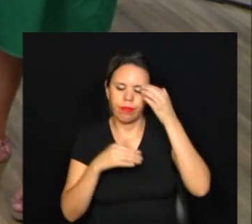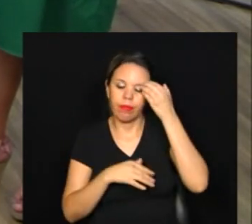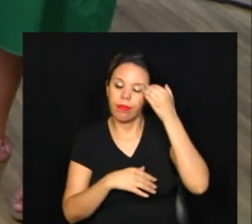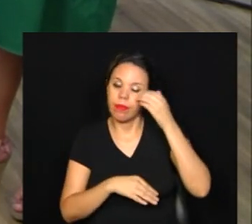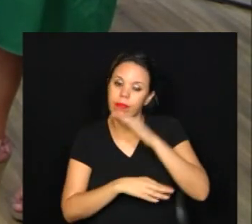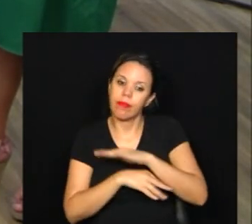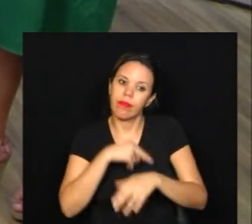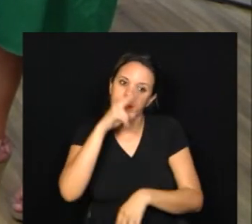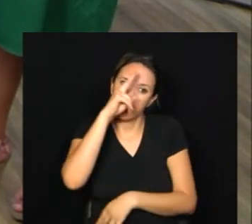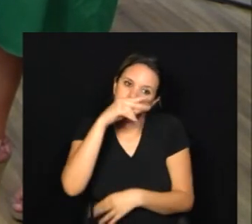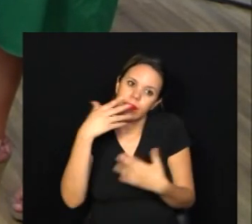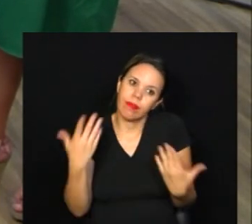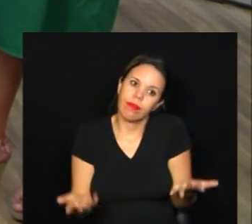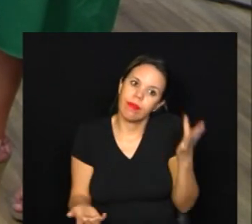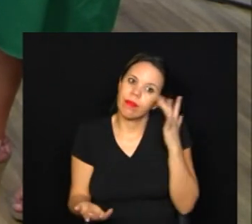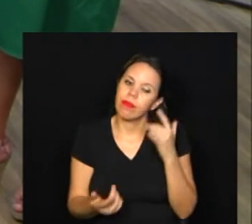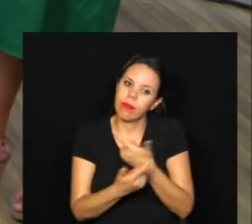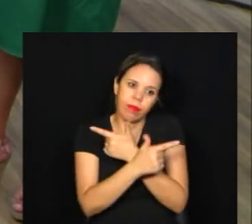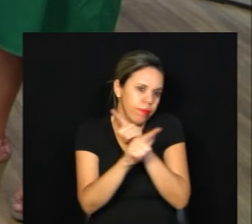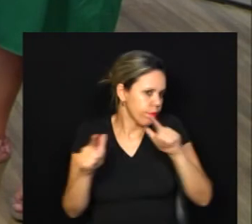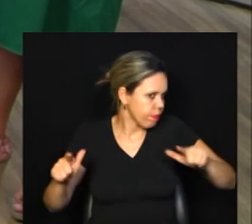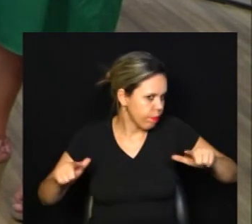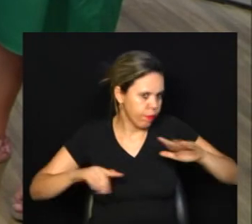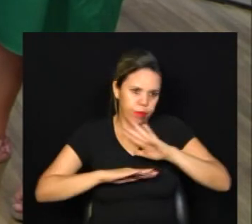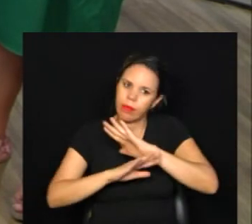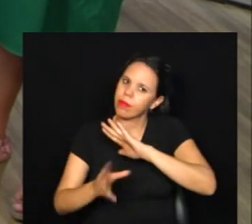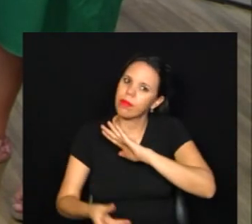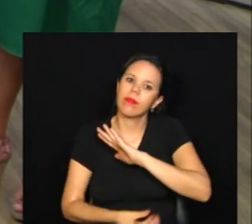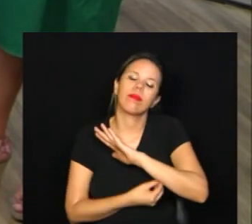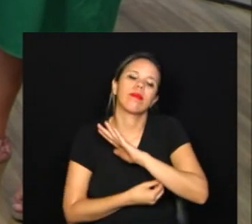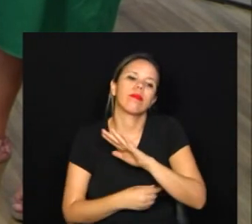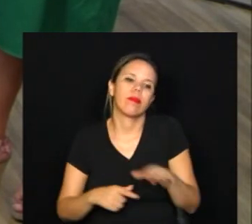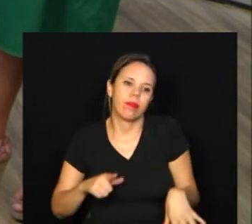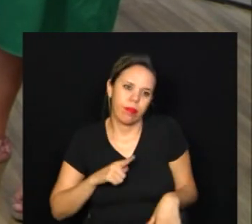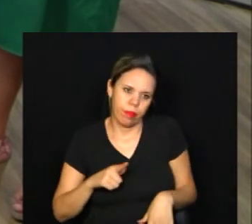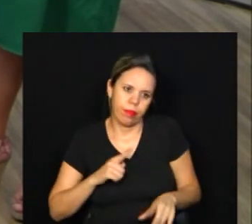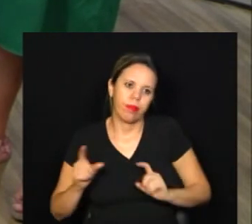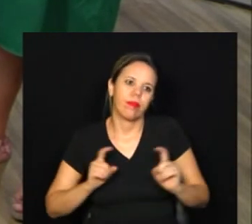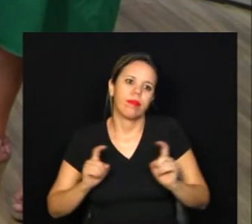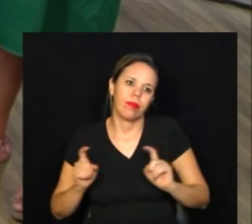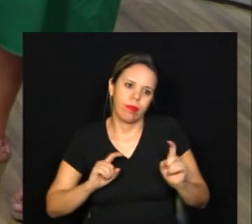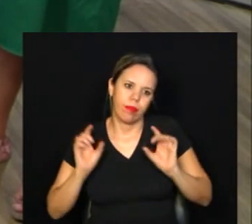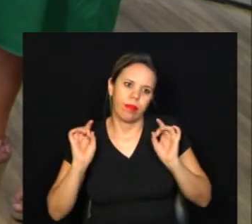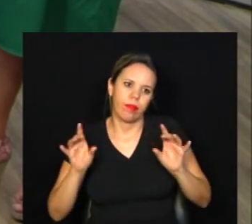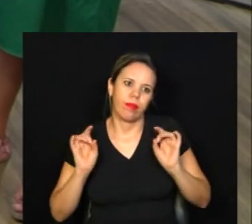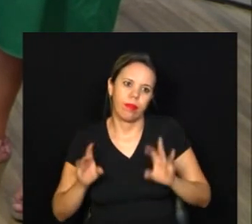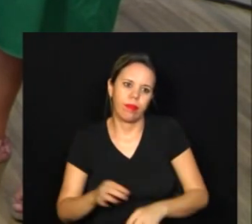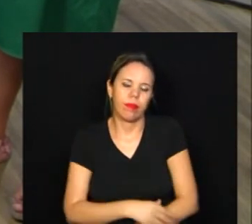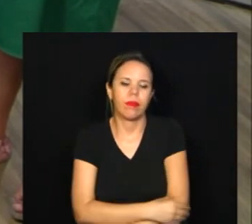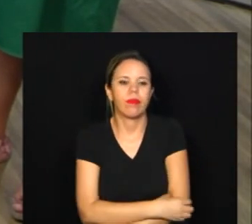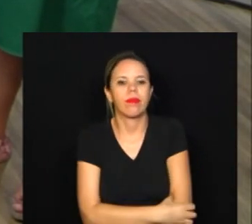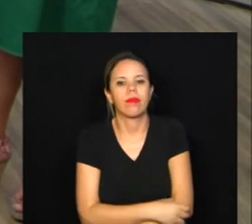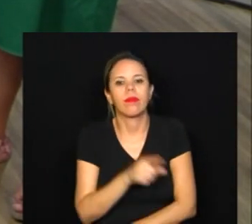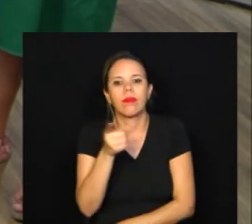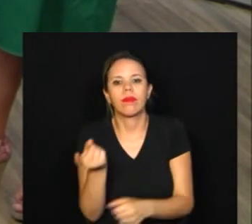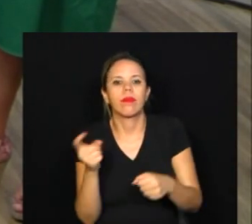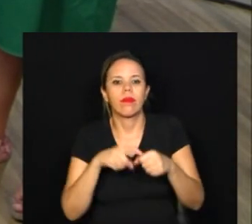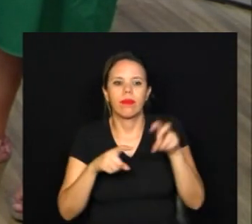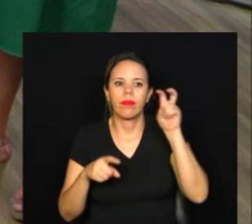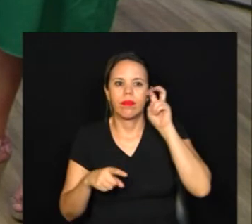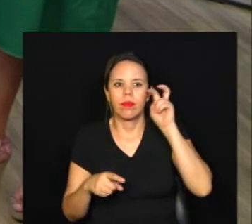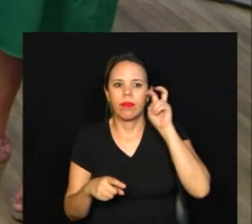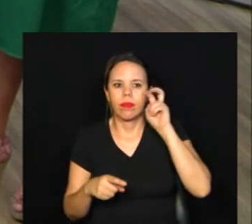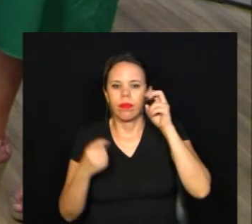Legislativo. Lembrando, então, amanhã não teremos o Câmara Total, nós teremos as reuniões extraordinárias. Volta na quinta-feira,